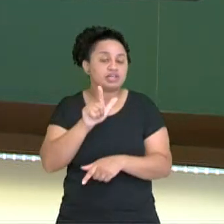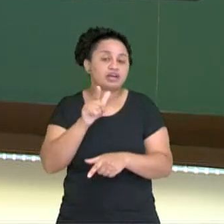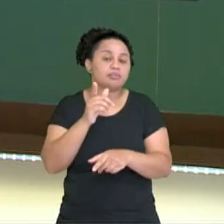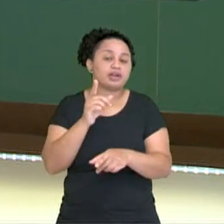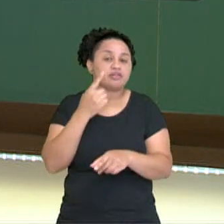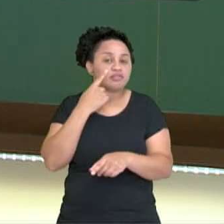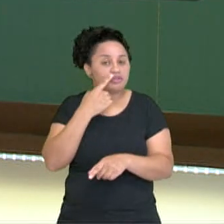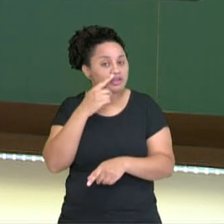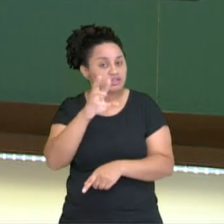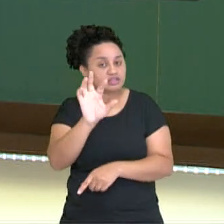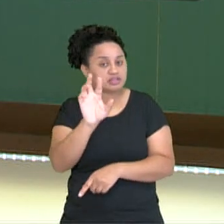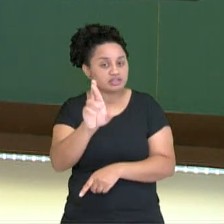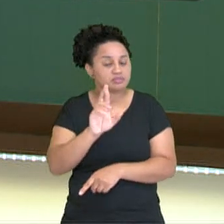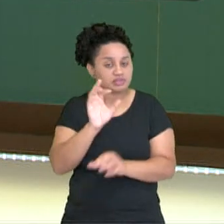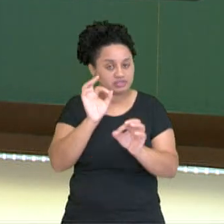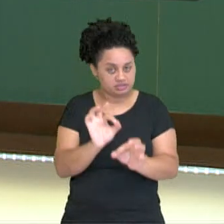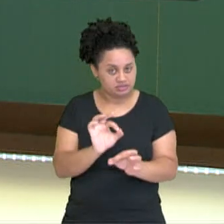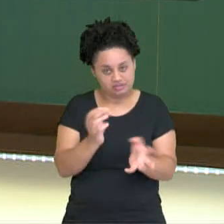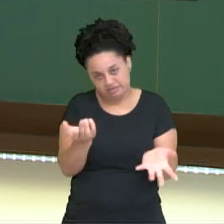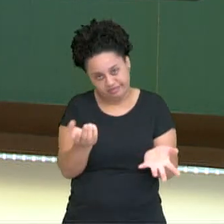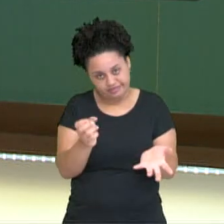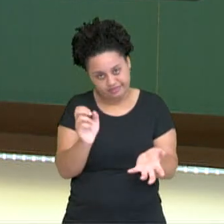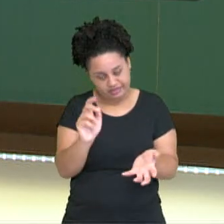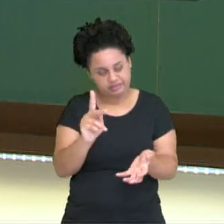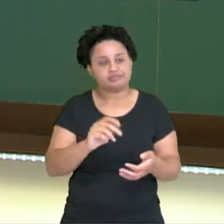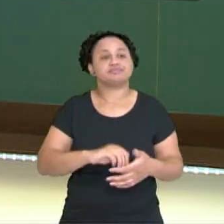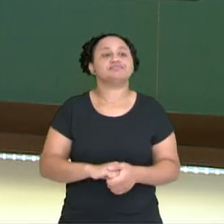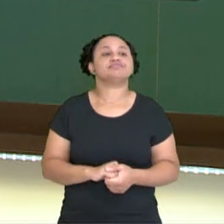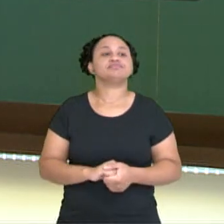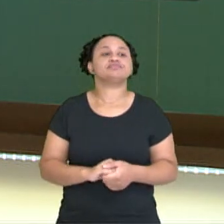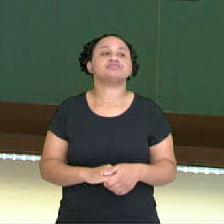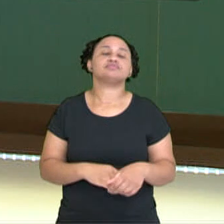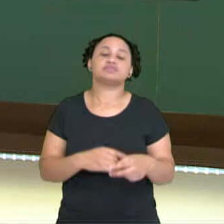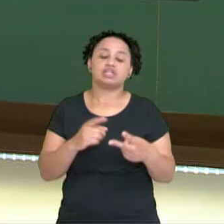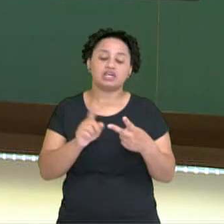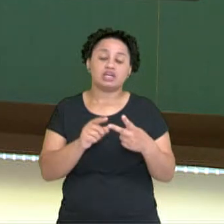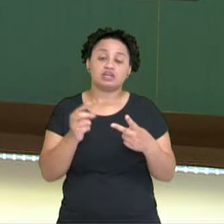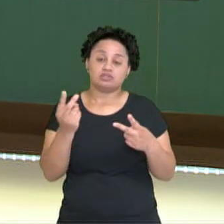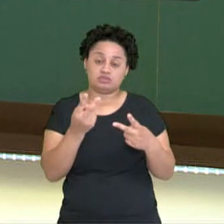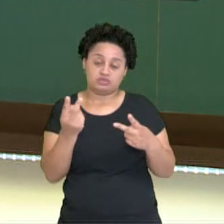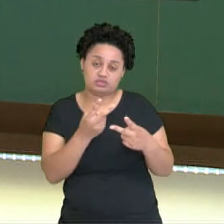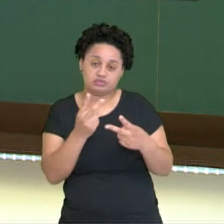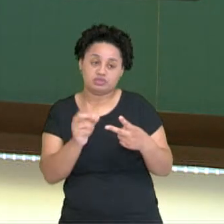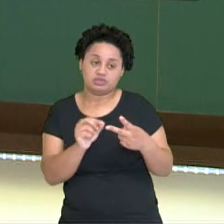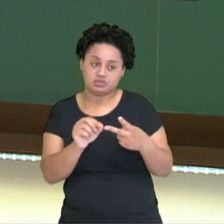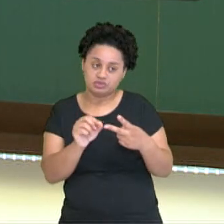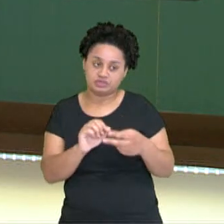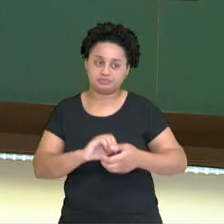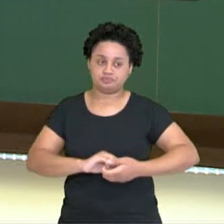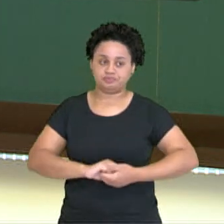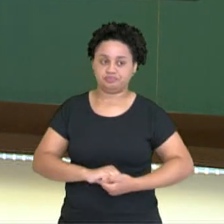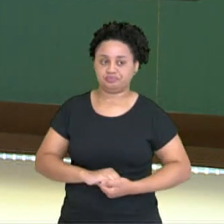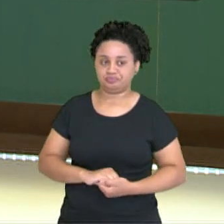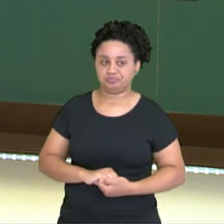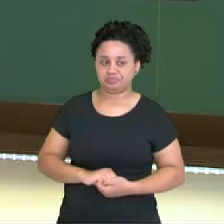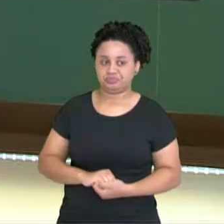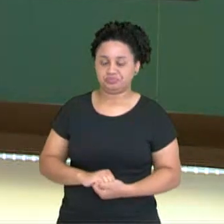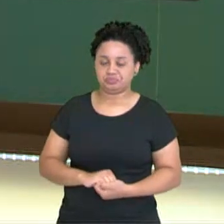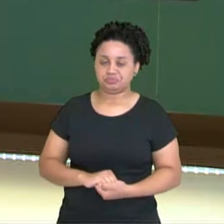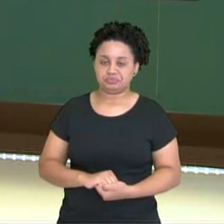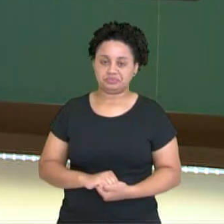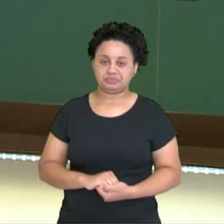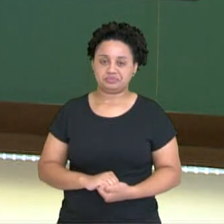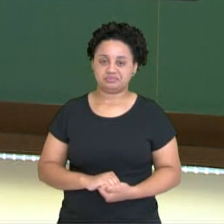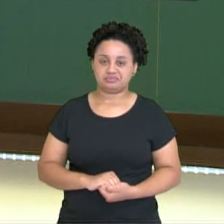correta, senão eu acabo falando para vocês a resposta, tá bom? E a número 2 diz assim, what should she be using instead of the